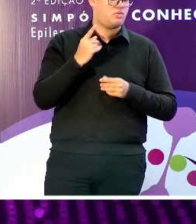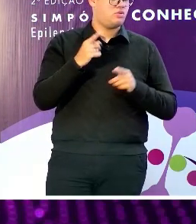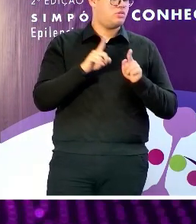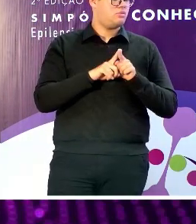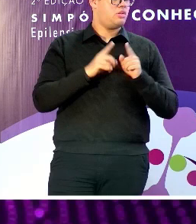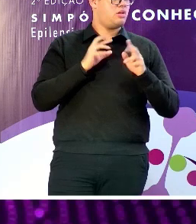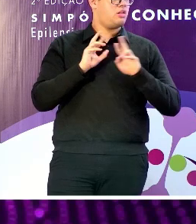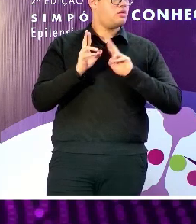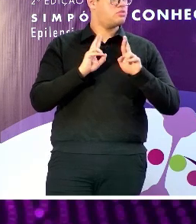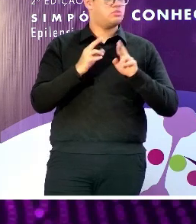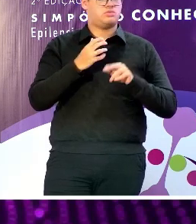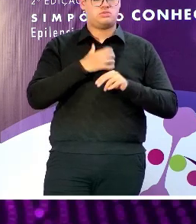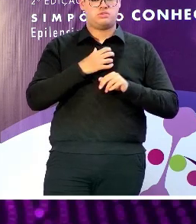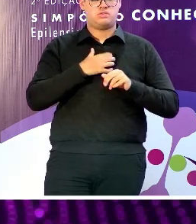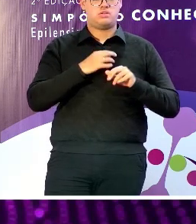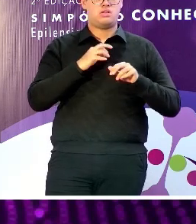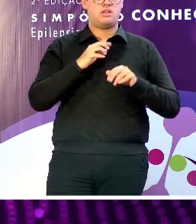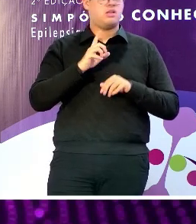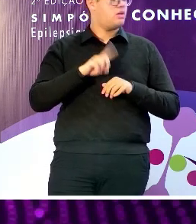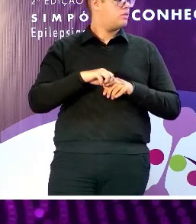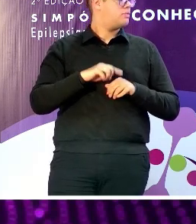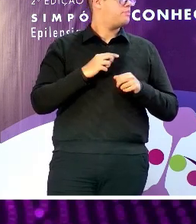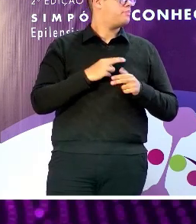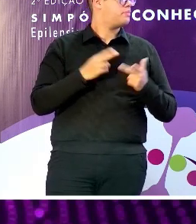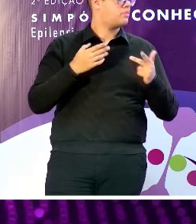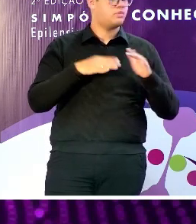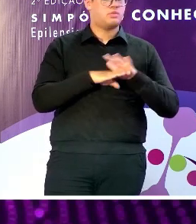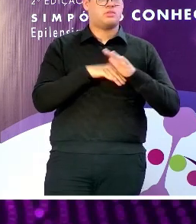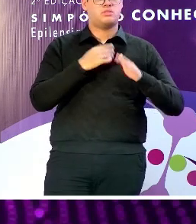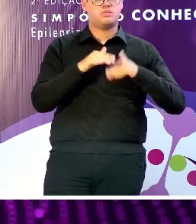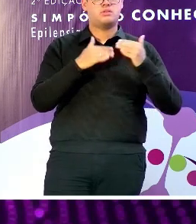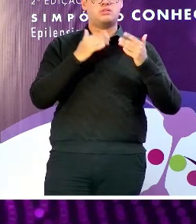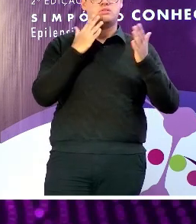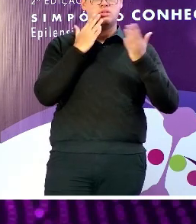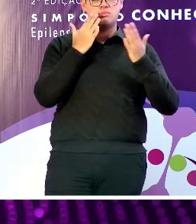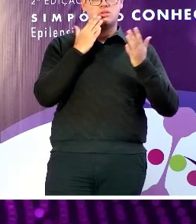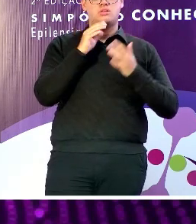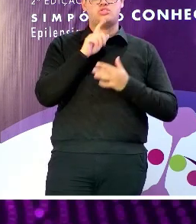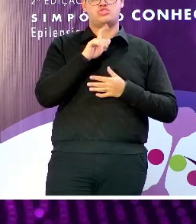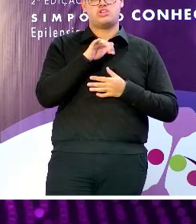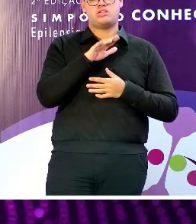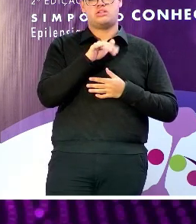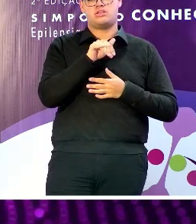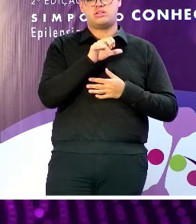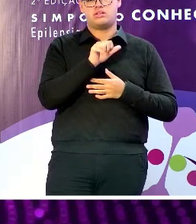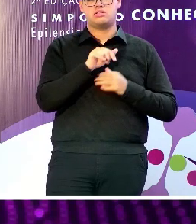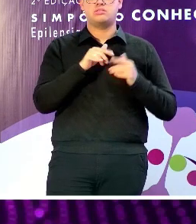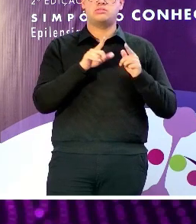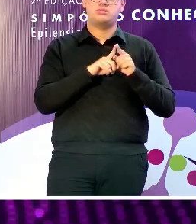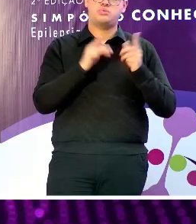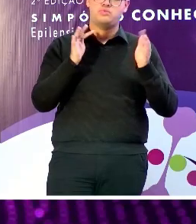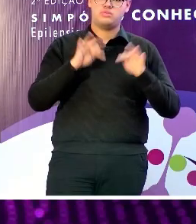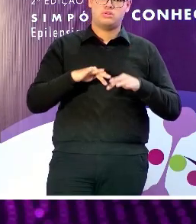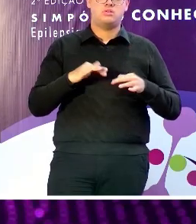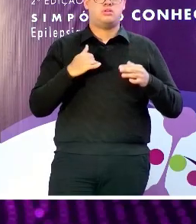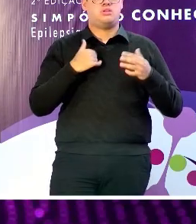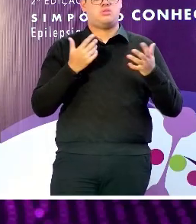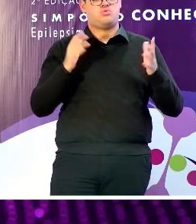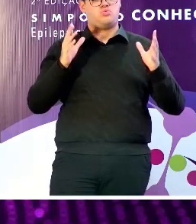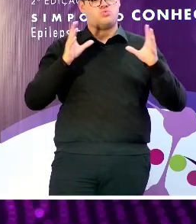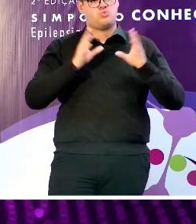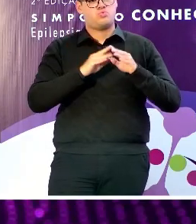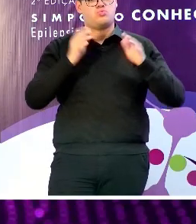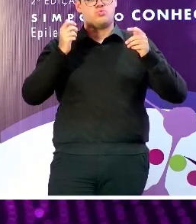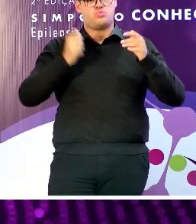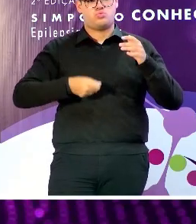epilepsia seria uma porta de entrada para talvez desenvolver terapias gênicas. E, por fim, eu concluo que